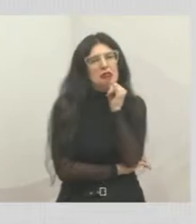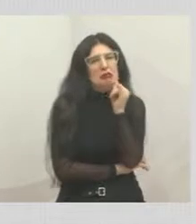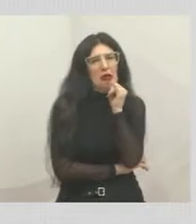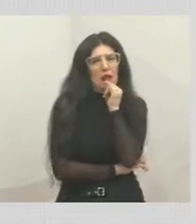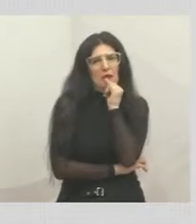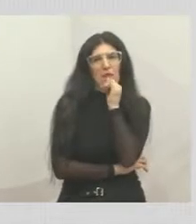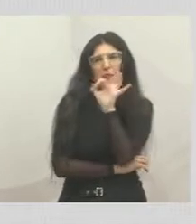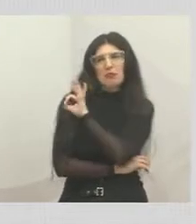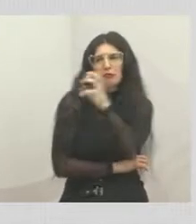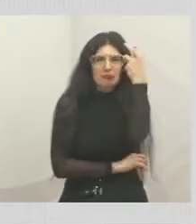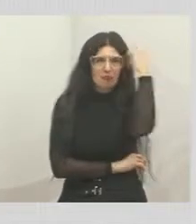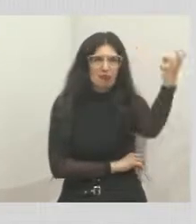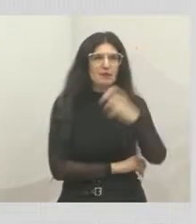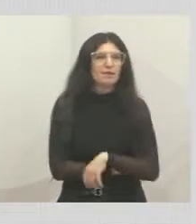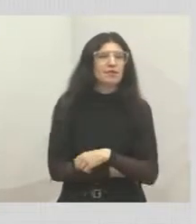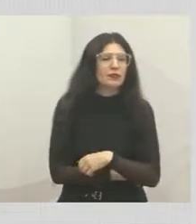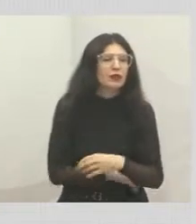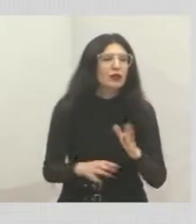orçamentária de